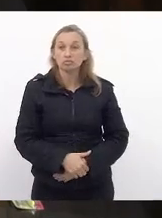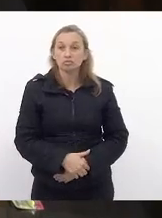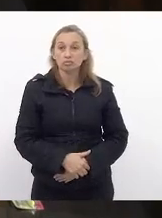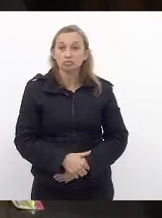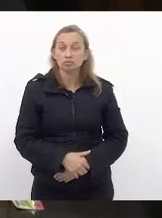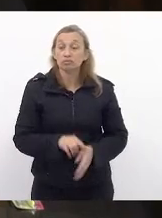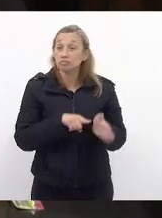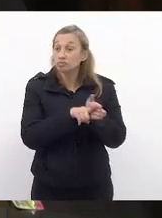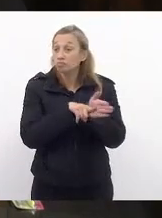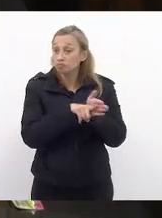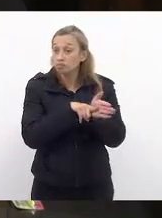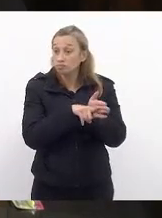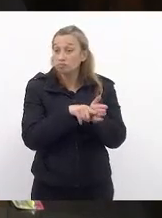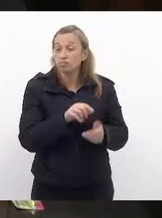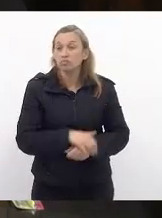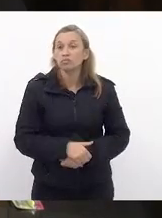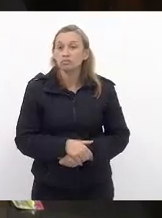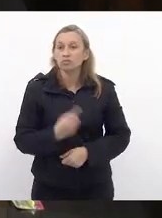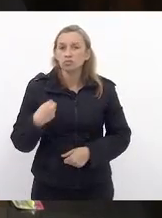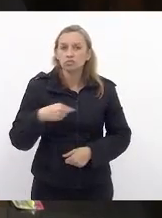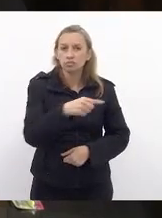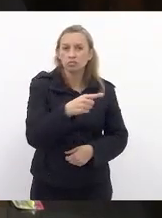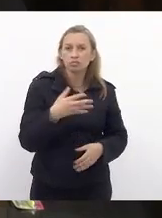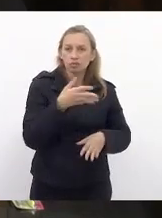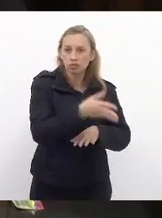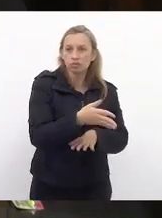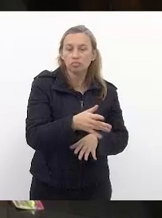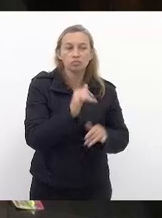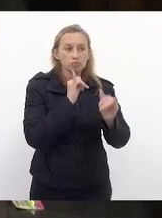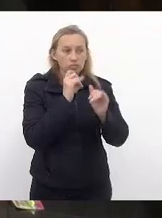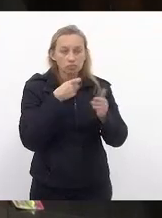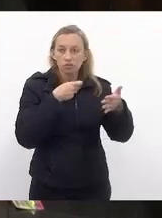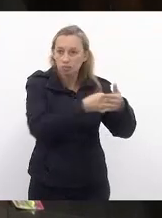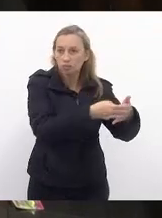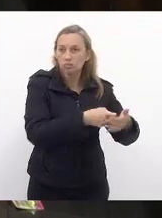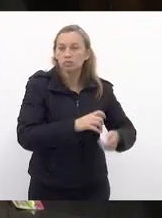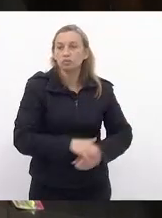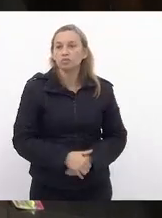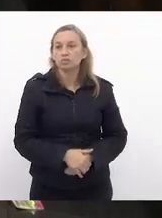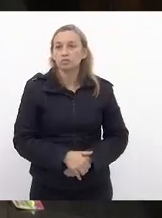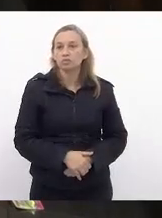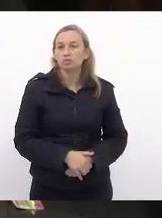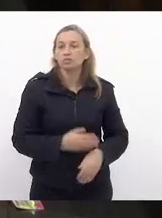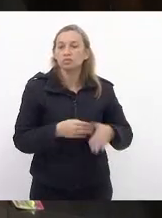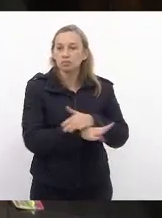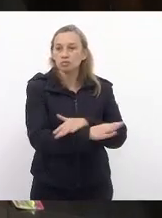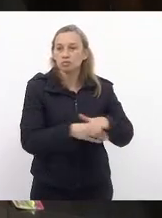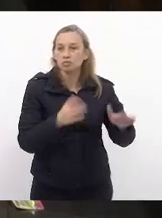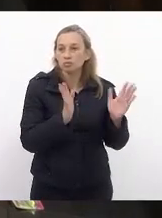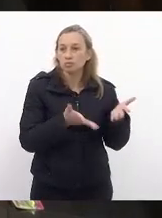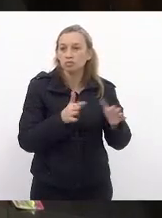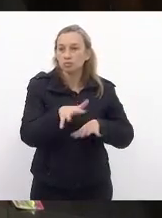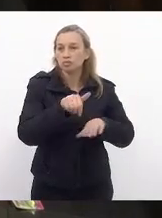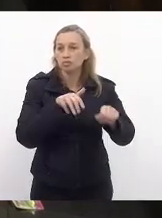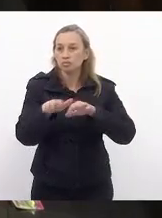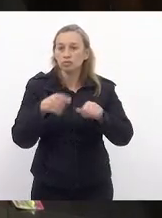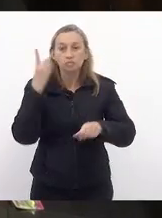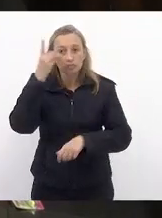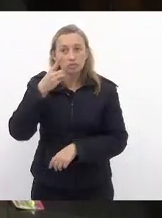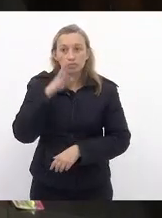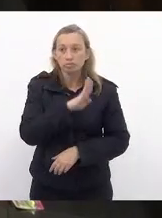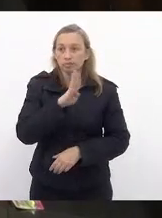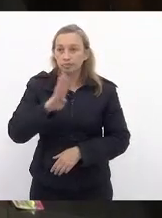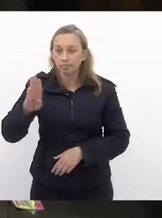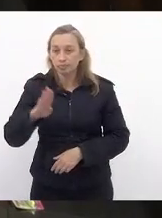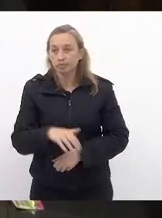o que fiscalizam que vão para dentro que denunciam se costumou agora chamar os deputados de